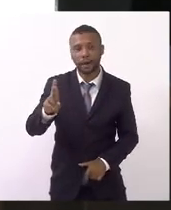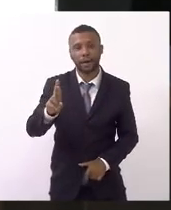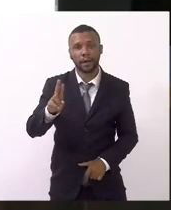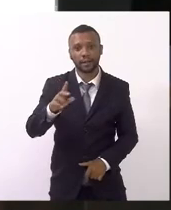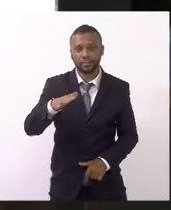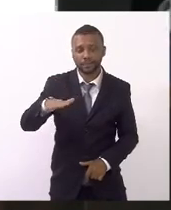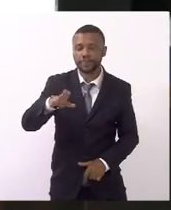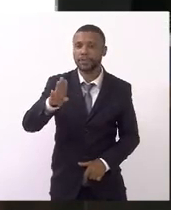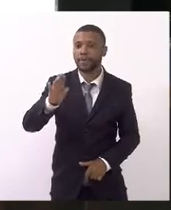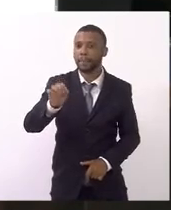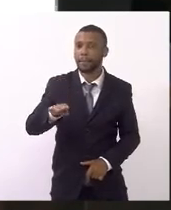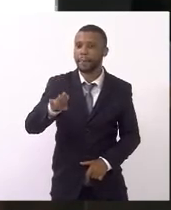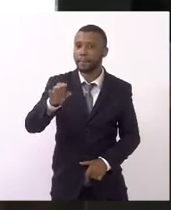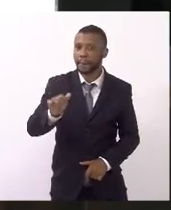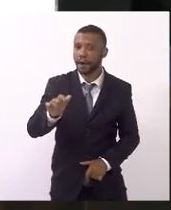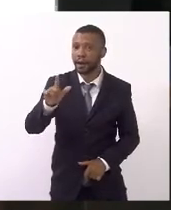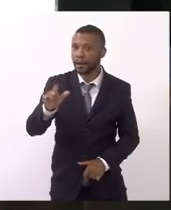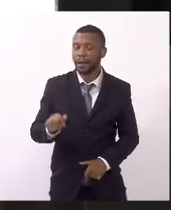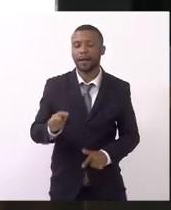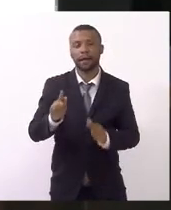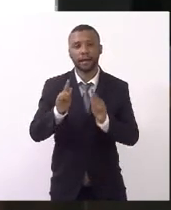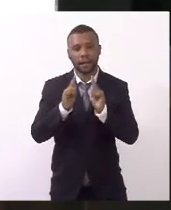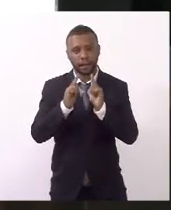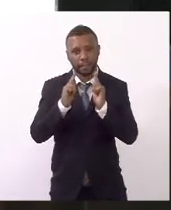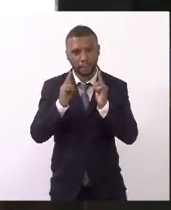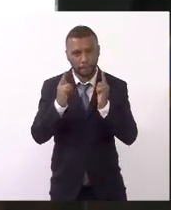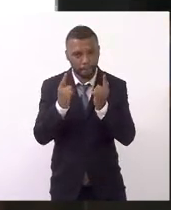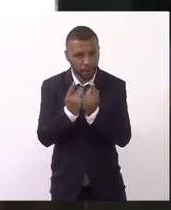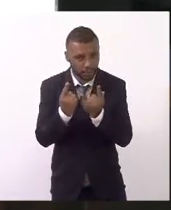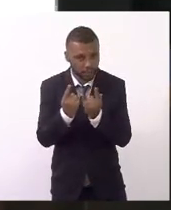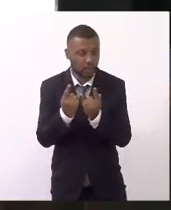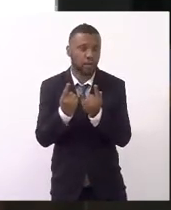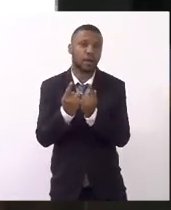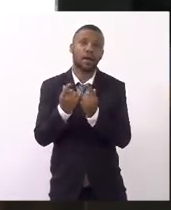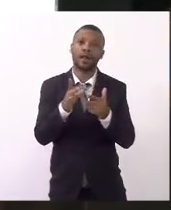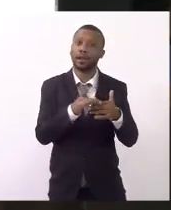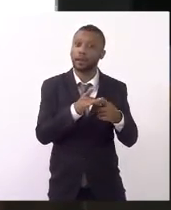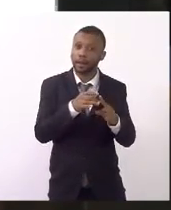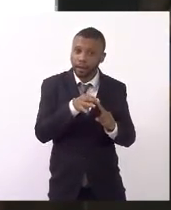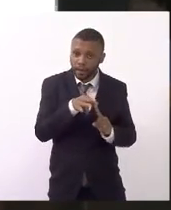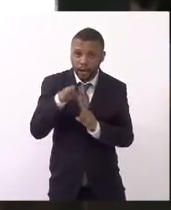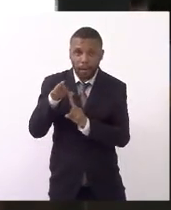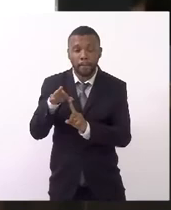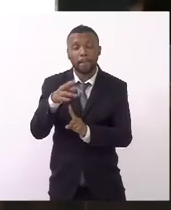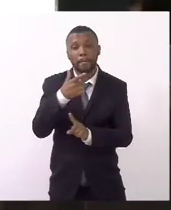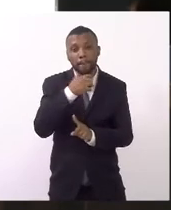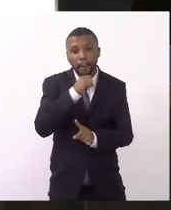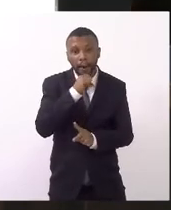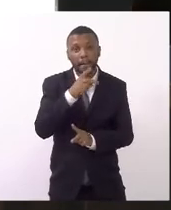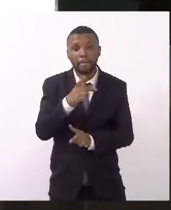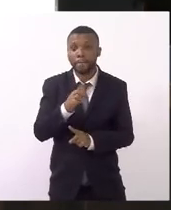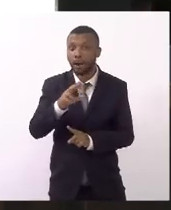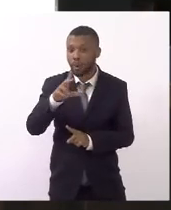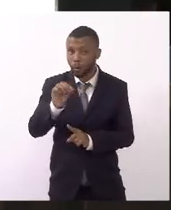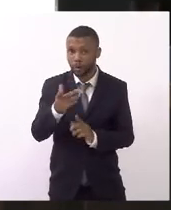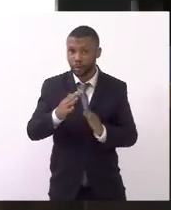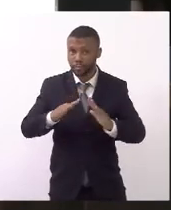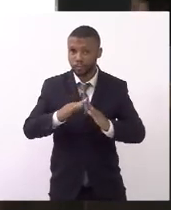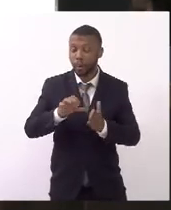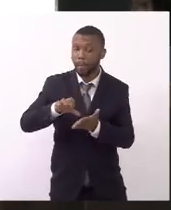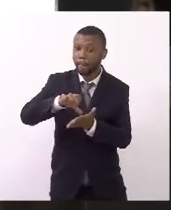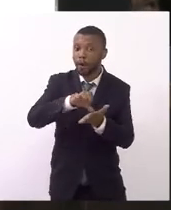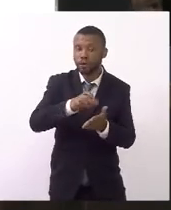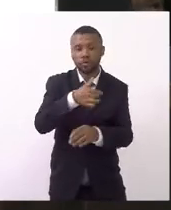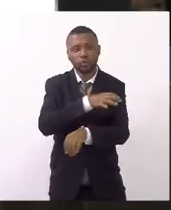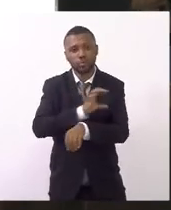bambala em Magé aí liderado por pai Paulo de Ogun a casa de santo é um ponto de cultura que